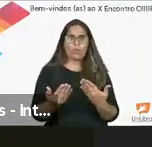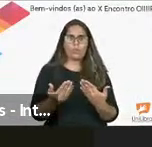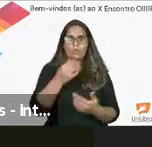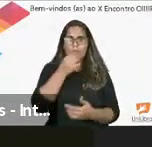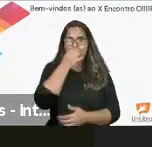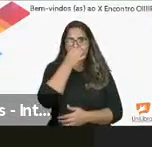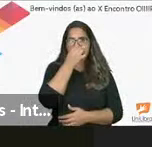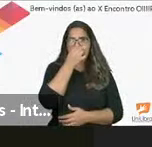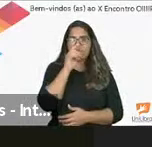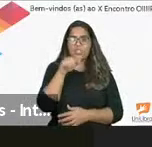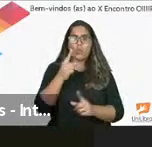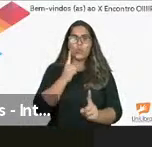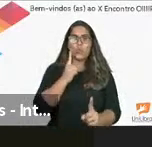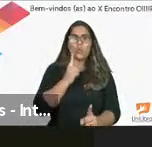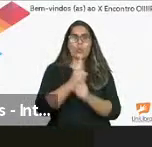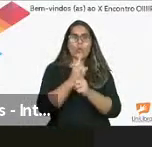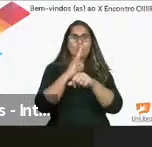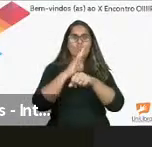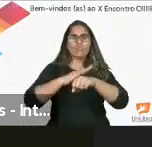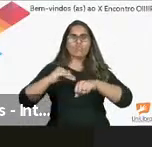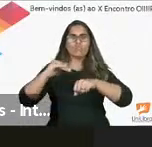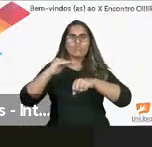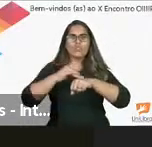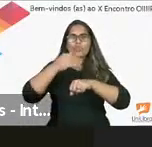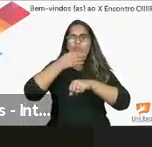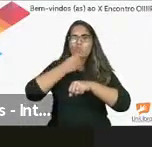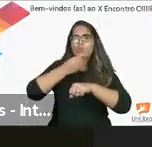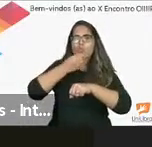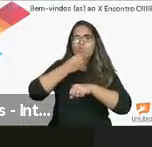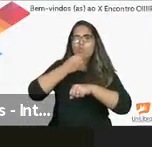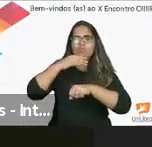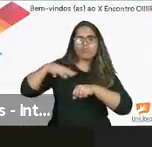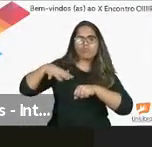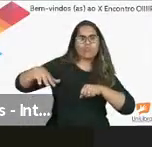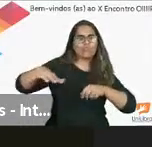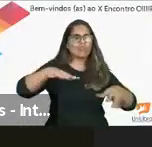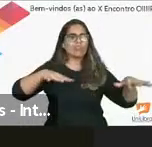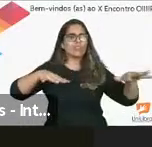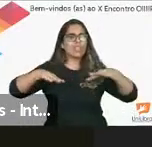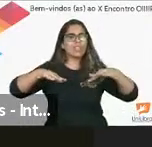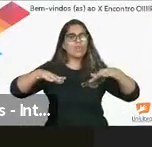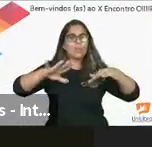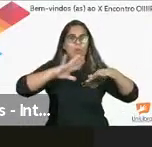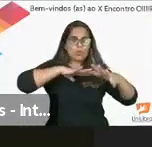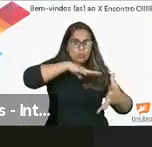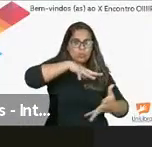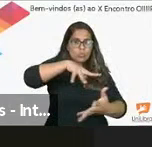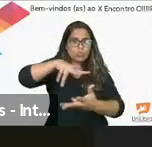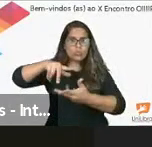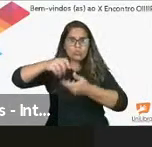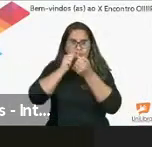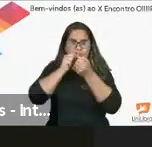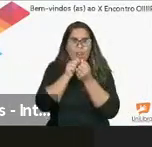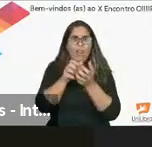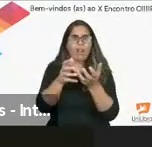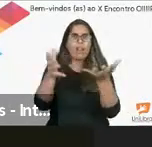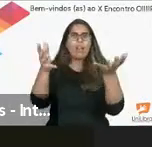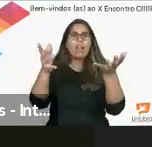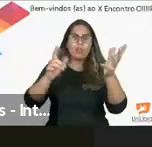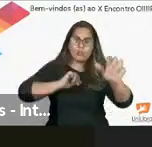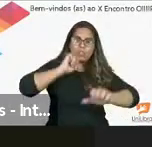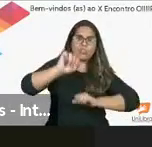é o encontro amoroso dos homens que, mediatizados pelo mundo, o pronunciam e o